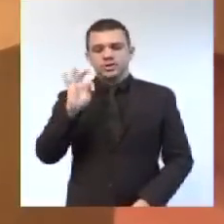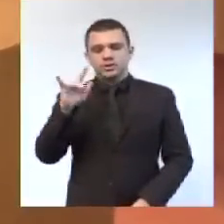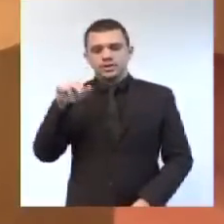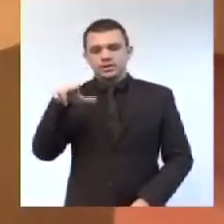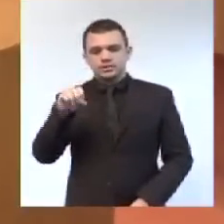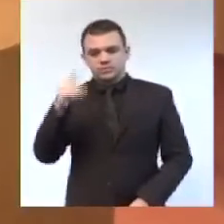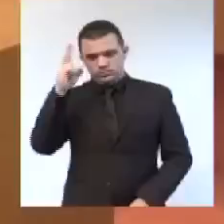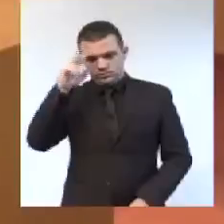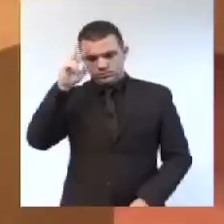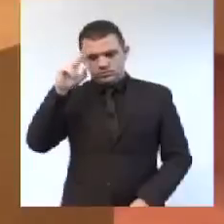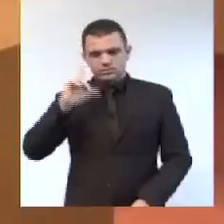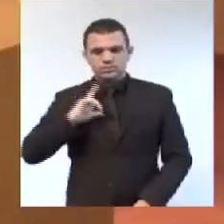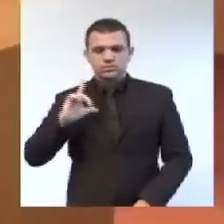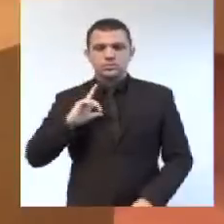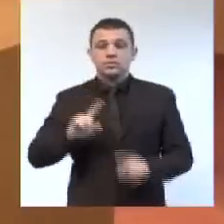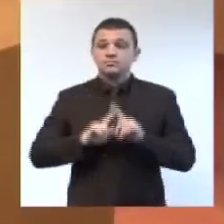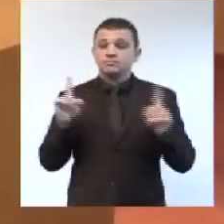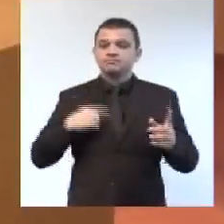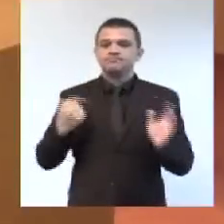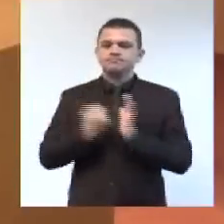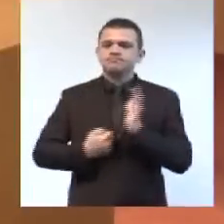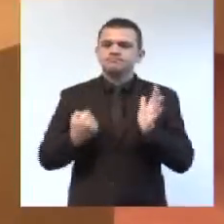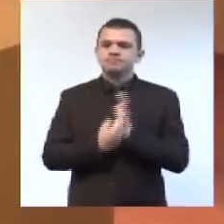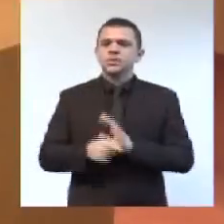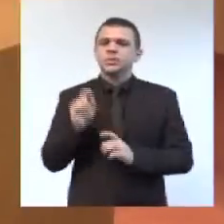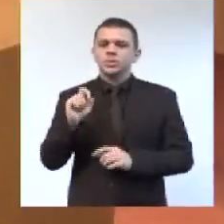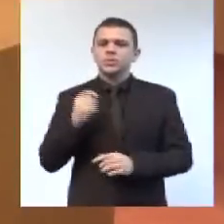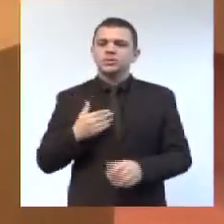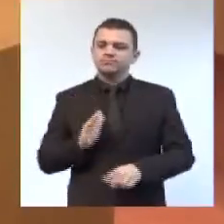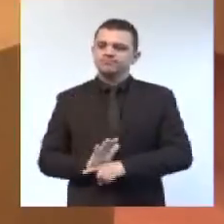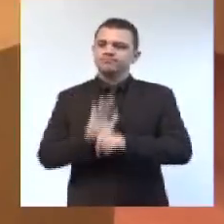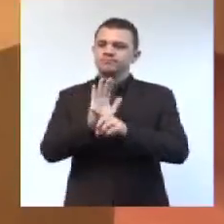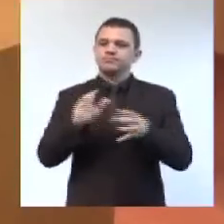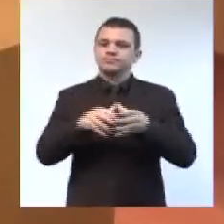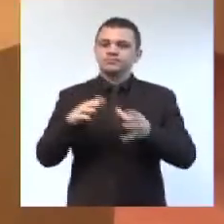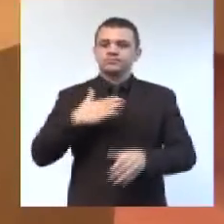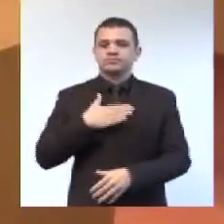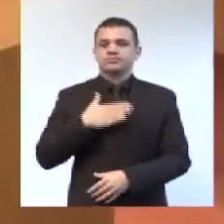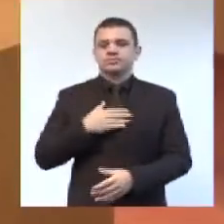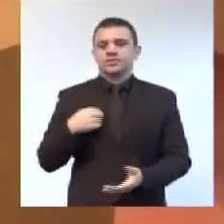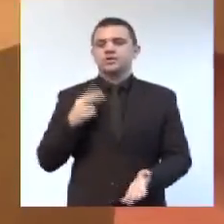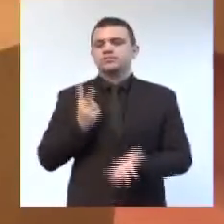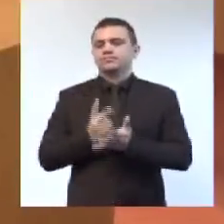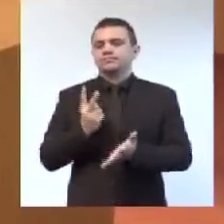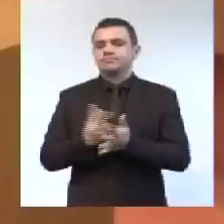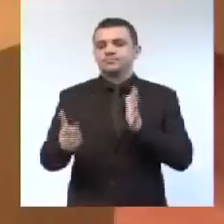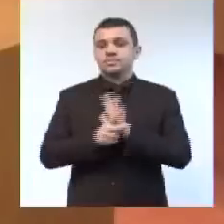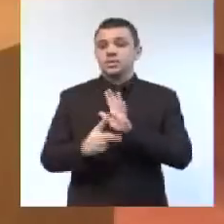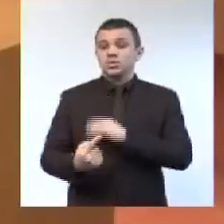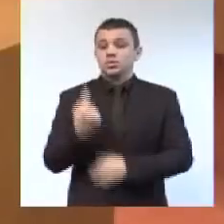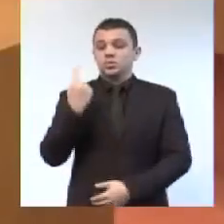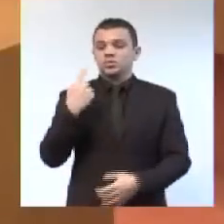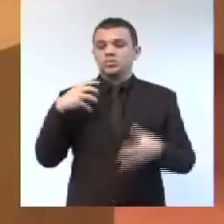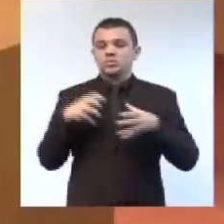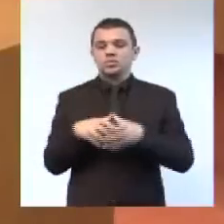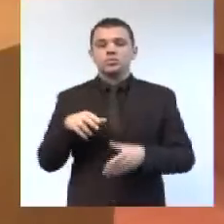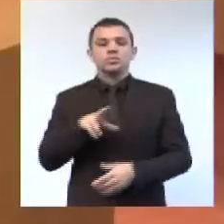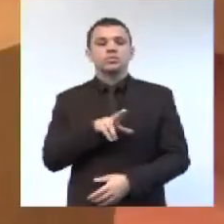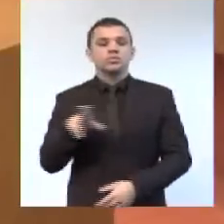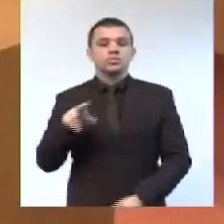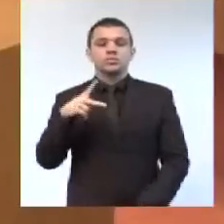grupo político. Eu sempre tive apenas um partido aqui, chama-se o